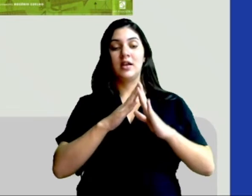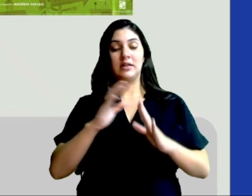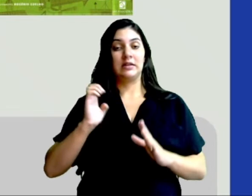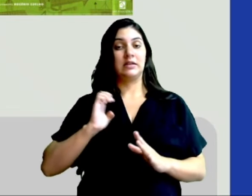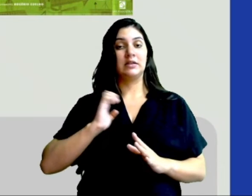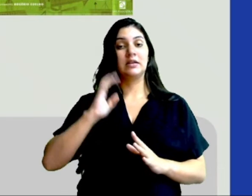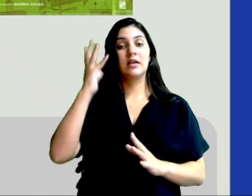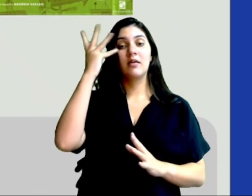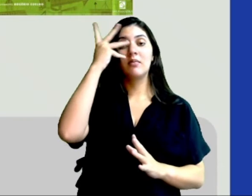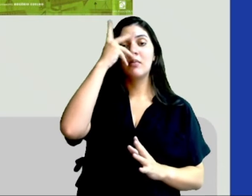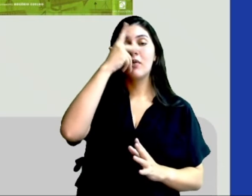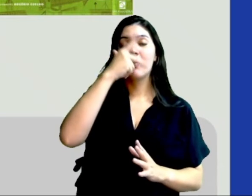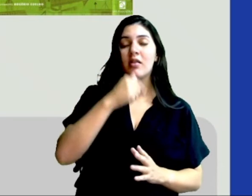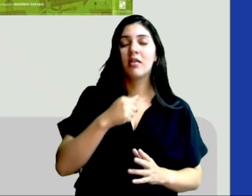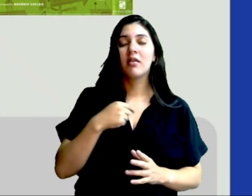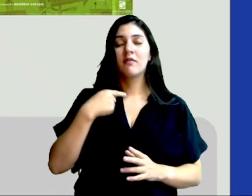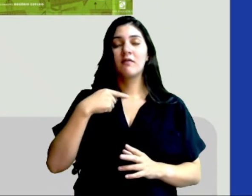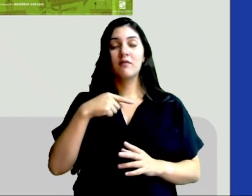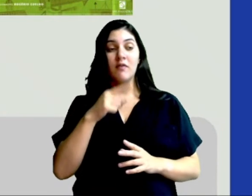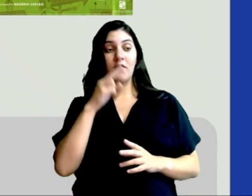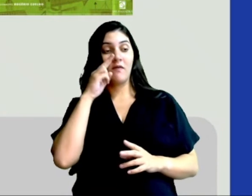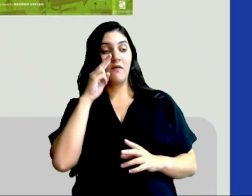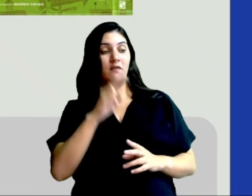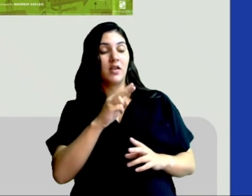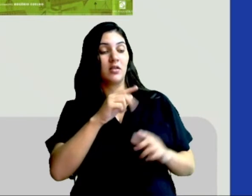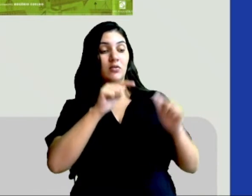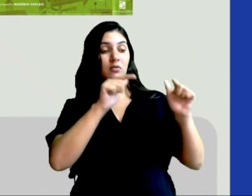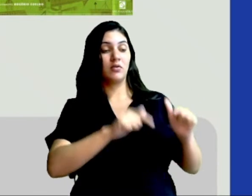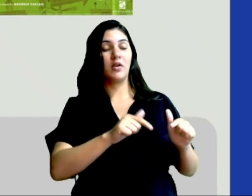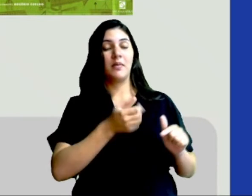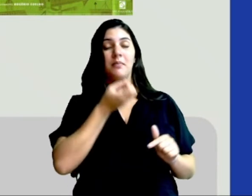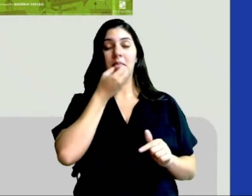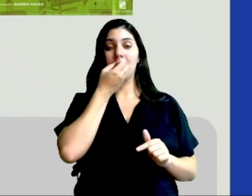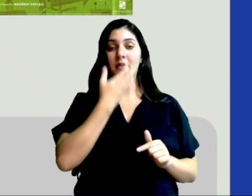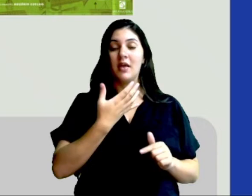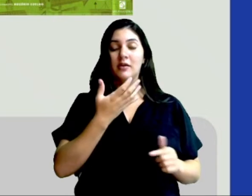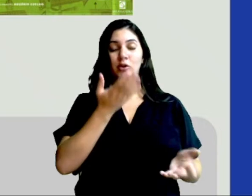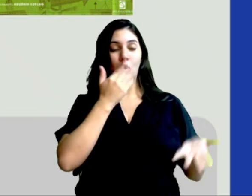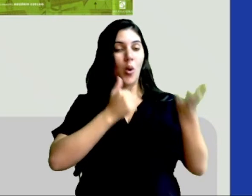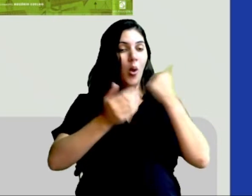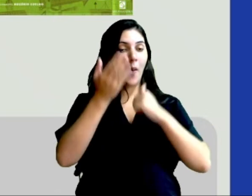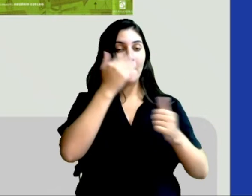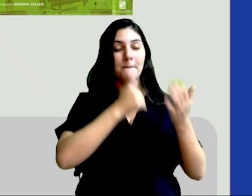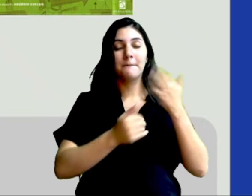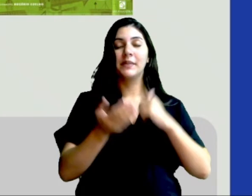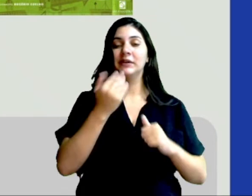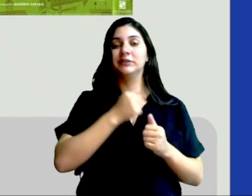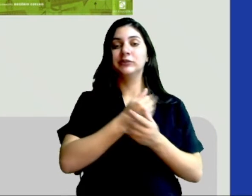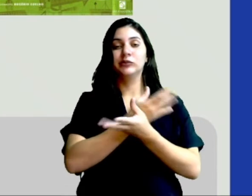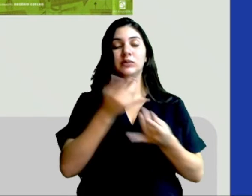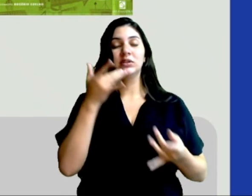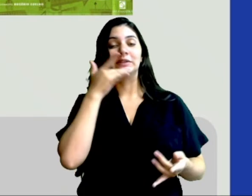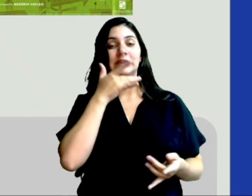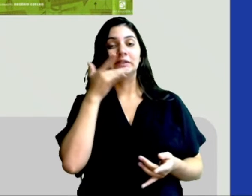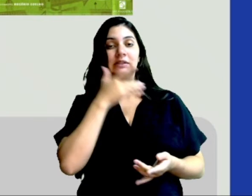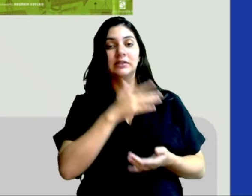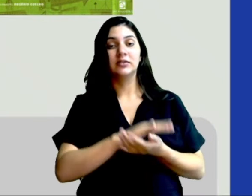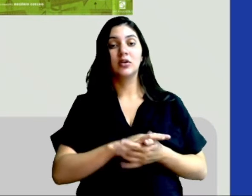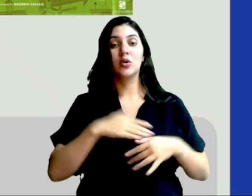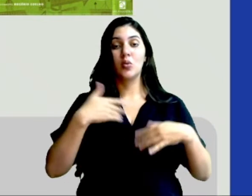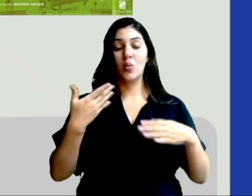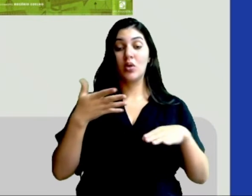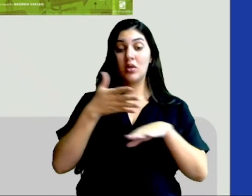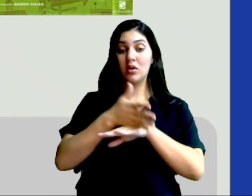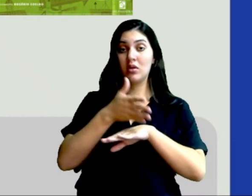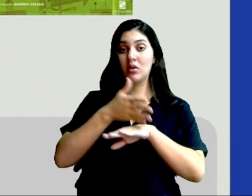bonita. Foram logo à despensa e estavam muito bem, se empanturrando de comidas fartas e gostosas, quando